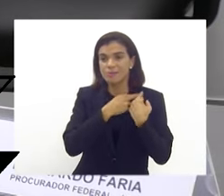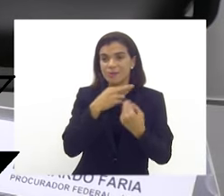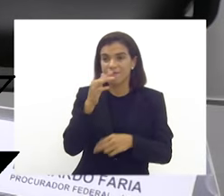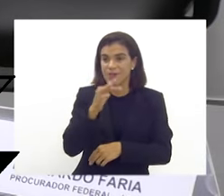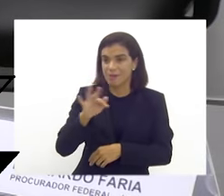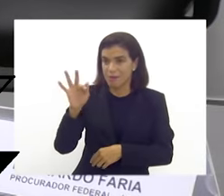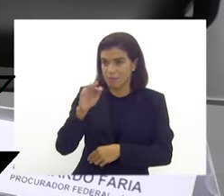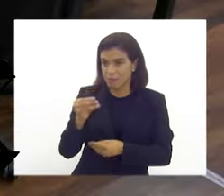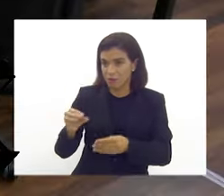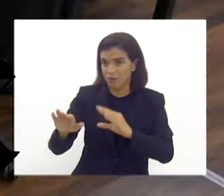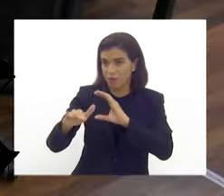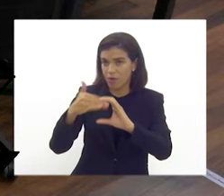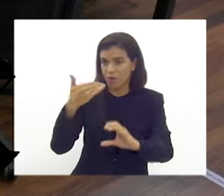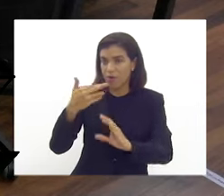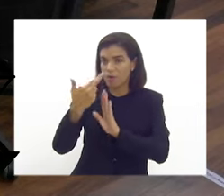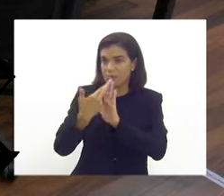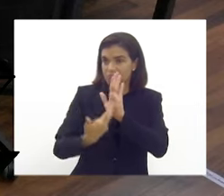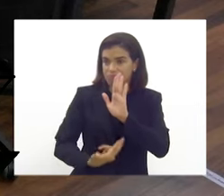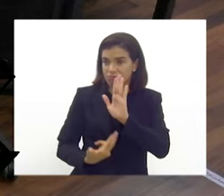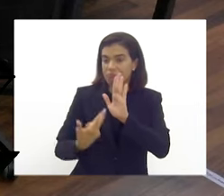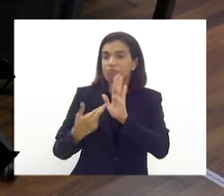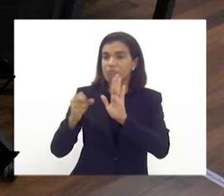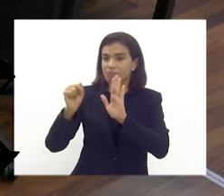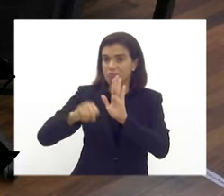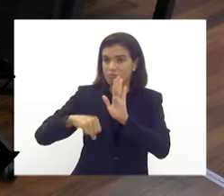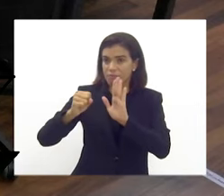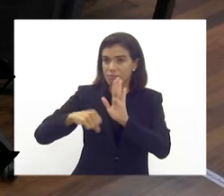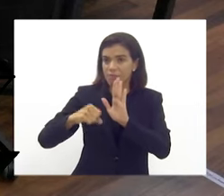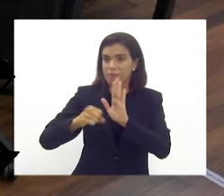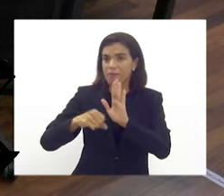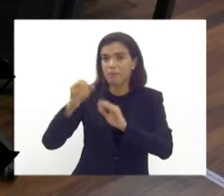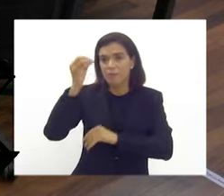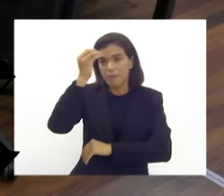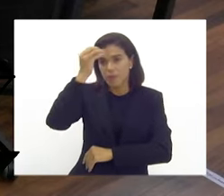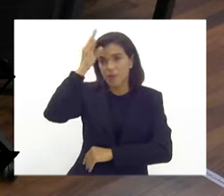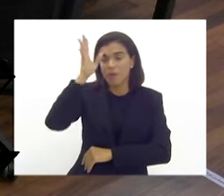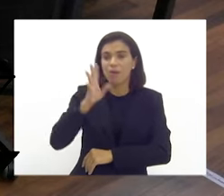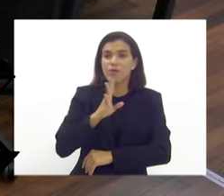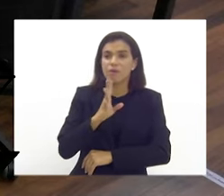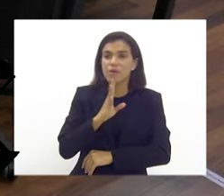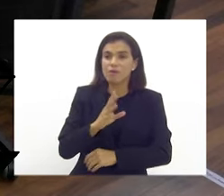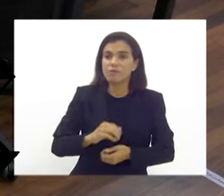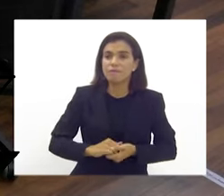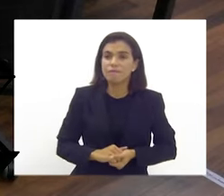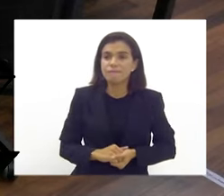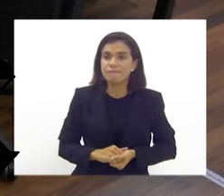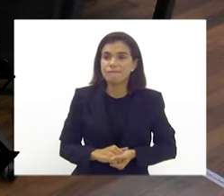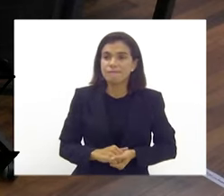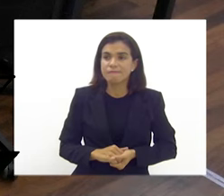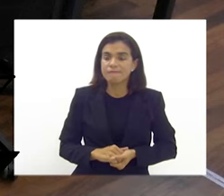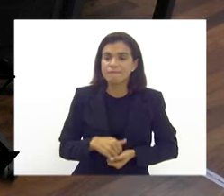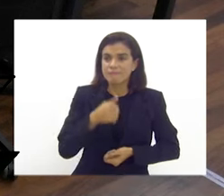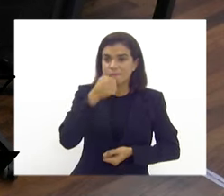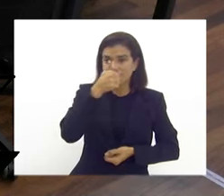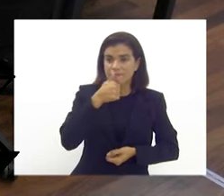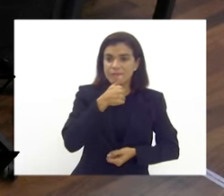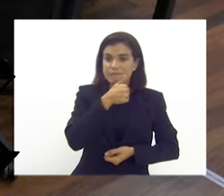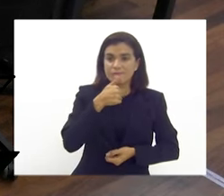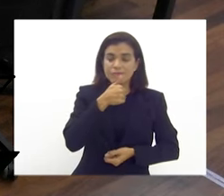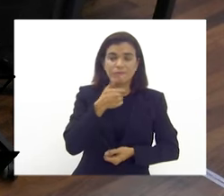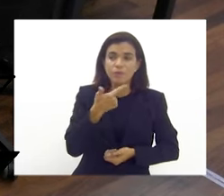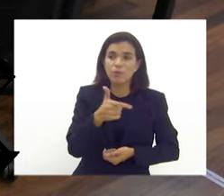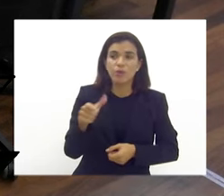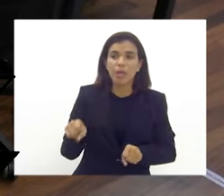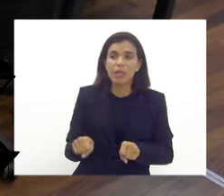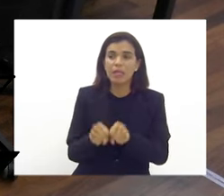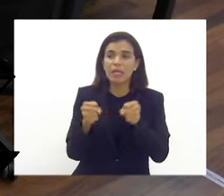encaminhe o relatório da u que aí tomando conhecimento a gente tem com condições de agir então só queria que ficasse Claro que ele acha que não existe dano